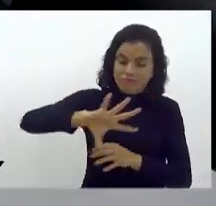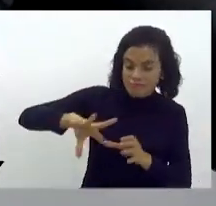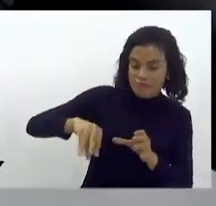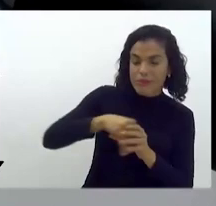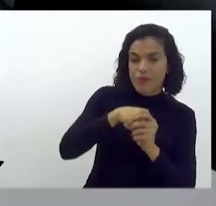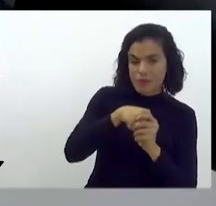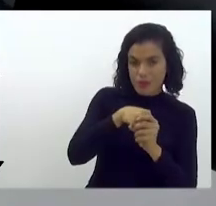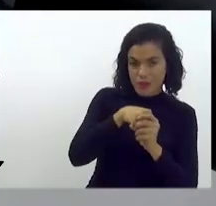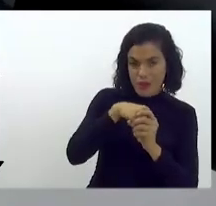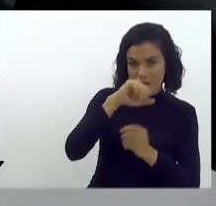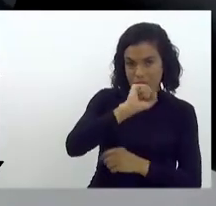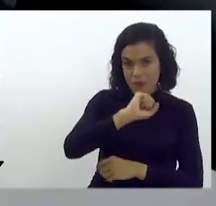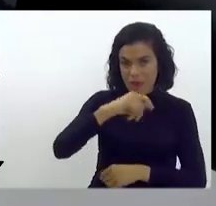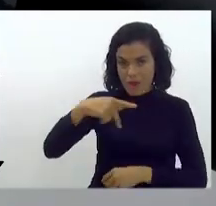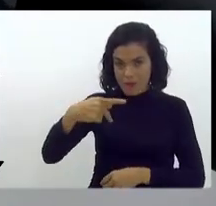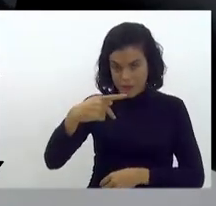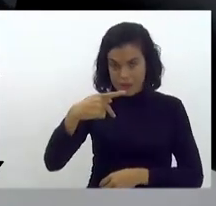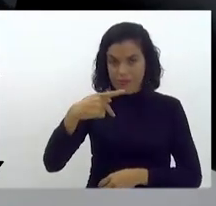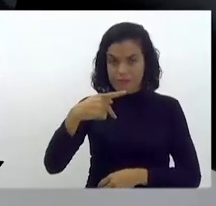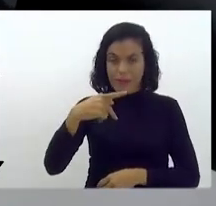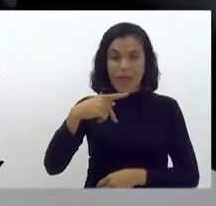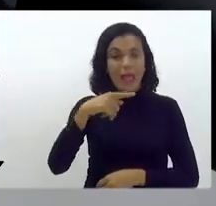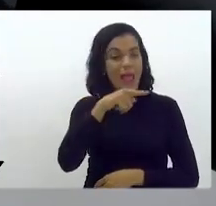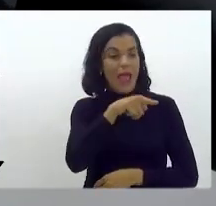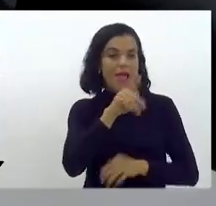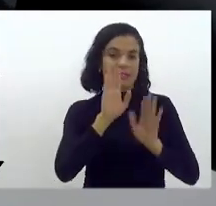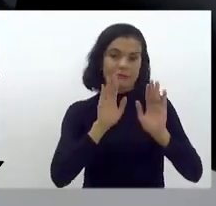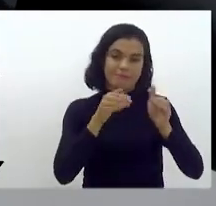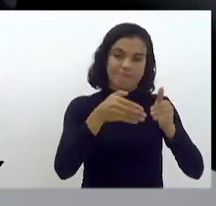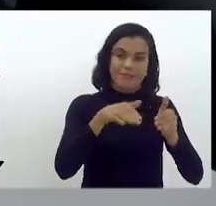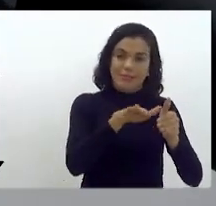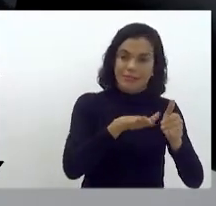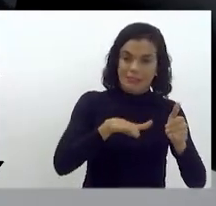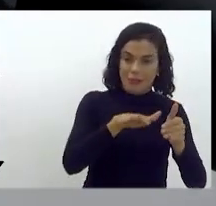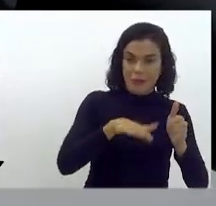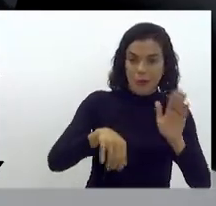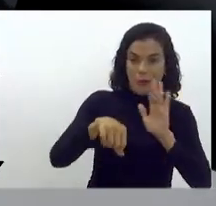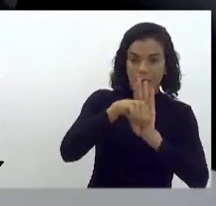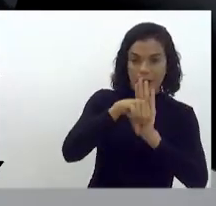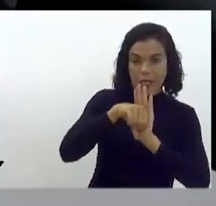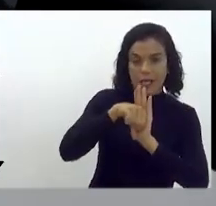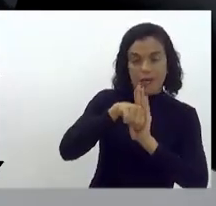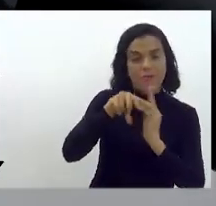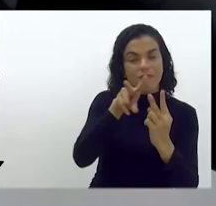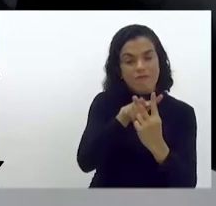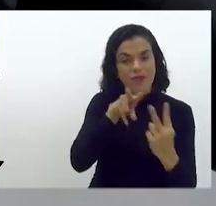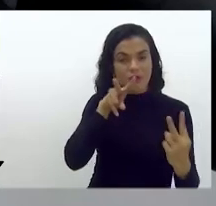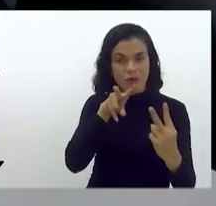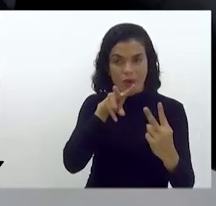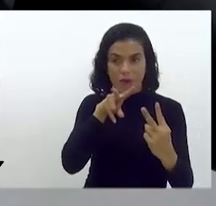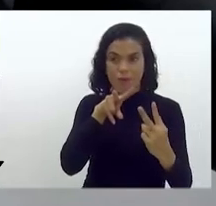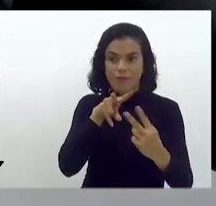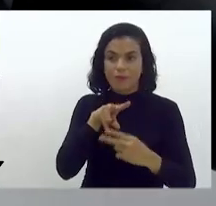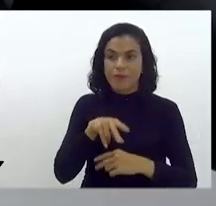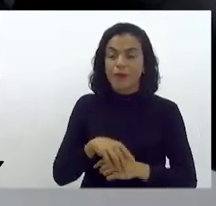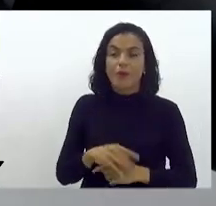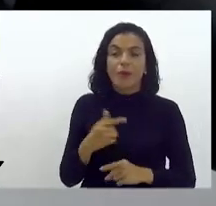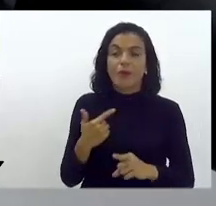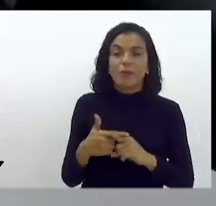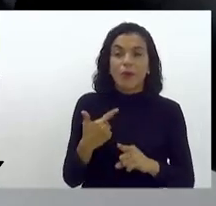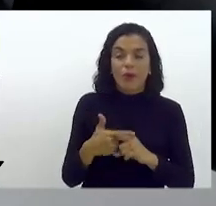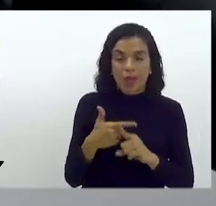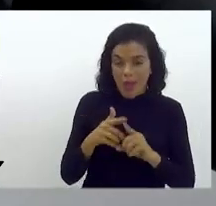nesse aplicativo essa especificação do crime de ambiente virtual uma porque